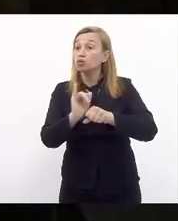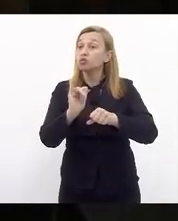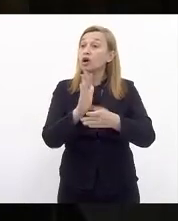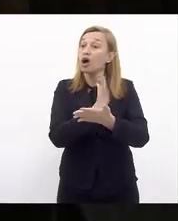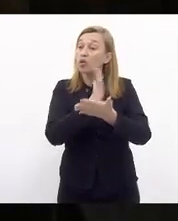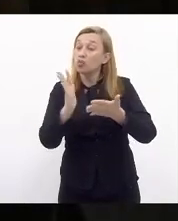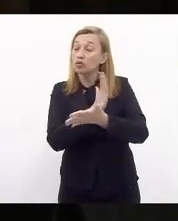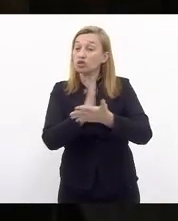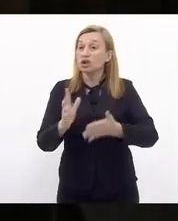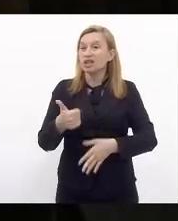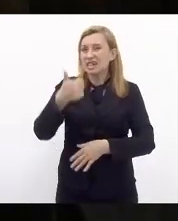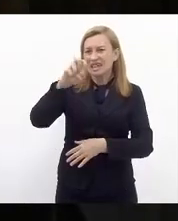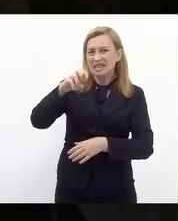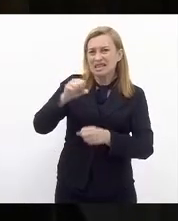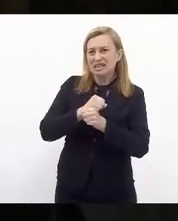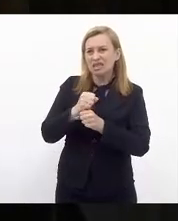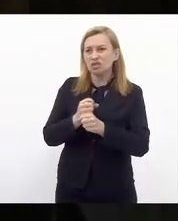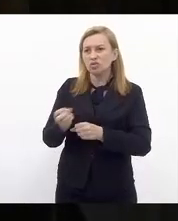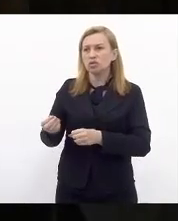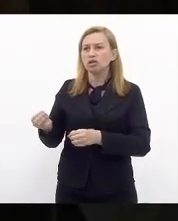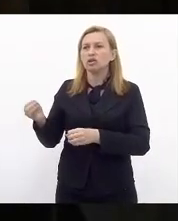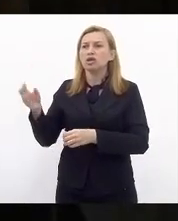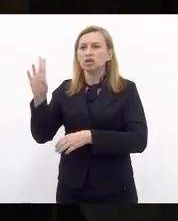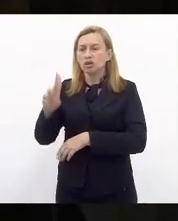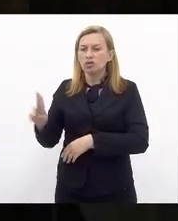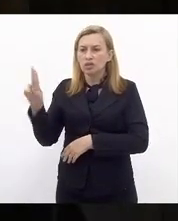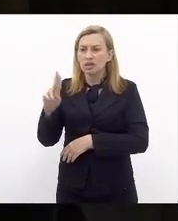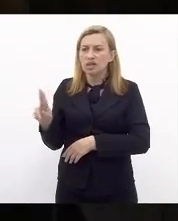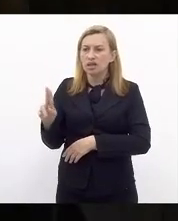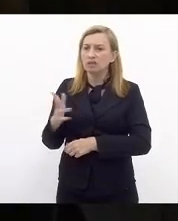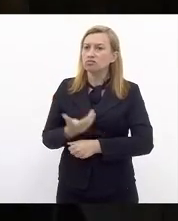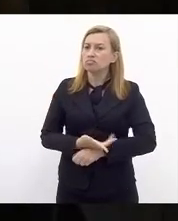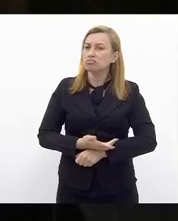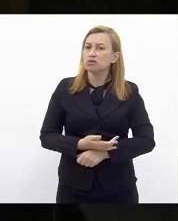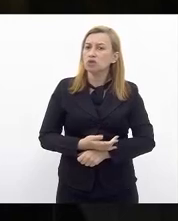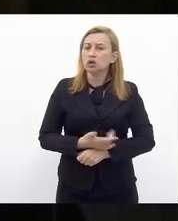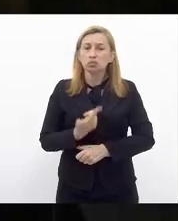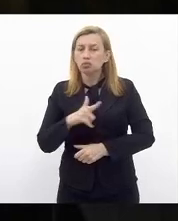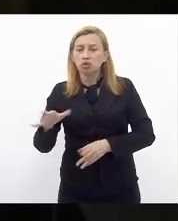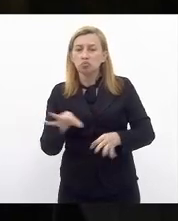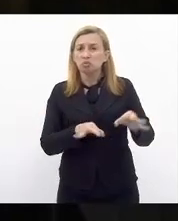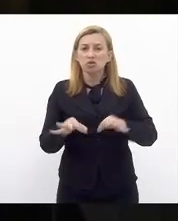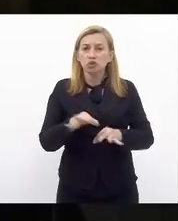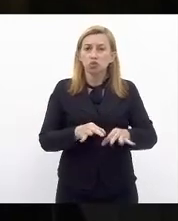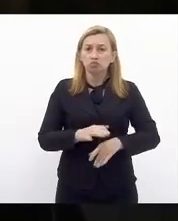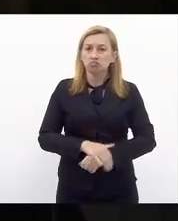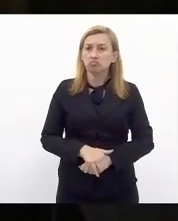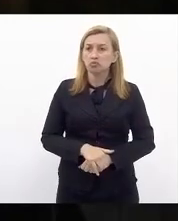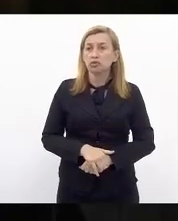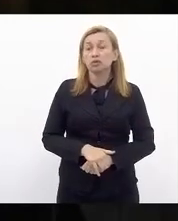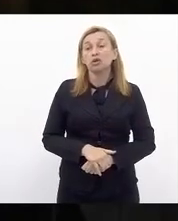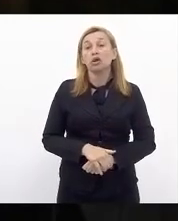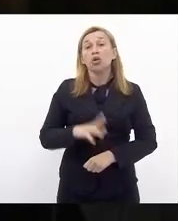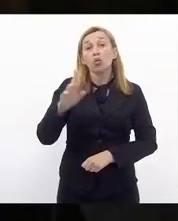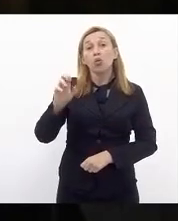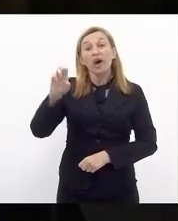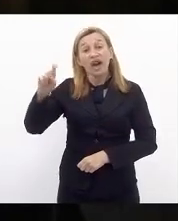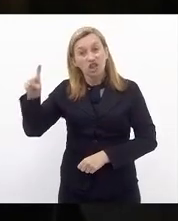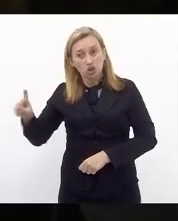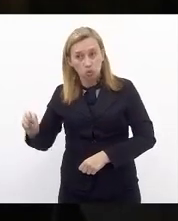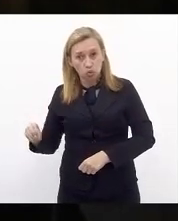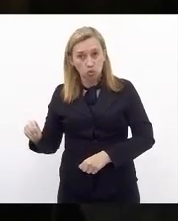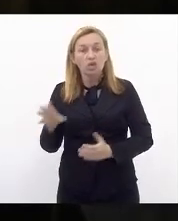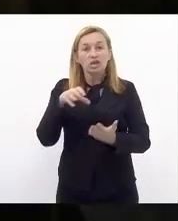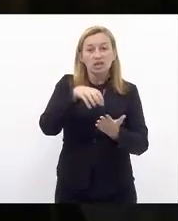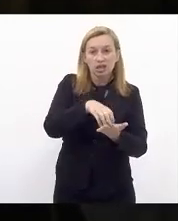há quase 15 anos na instituição e não tem um plano que é o caso da O Enzo é o